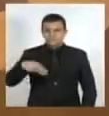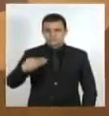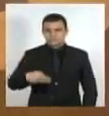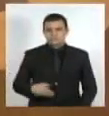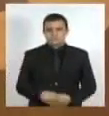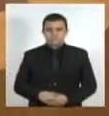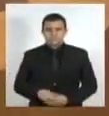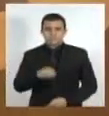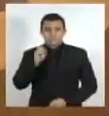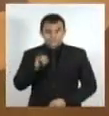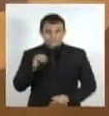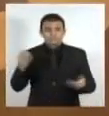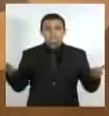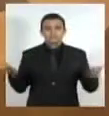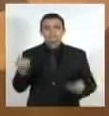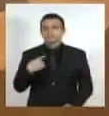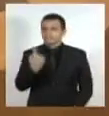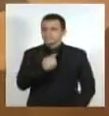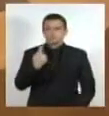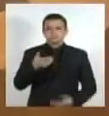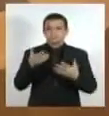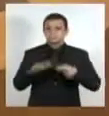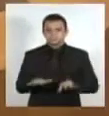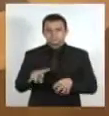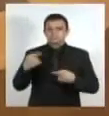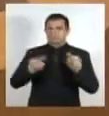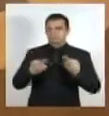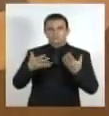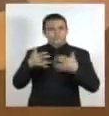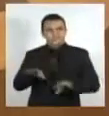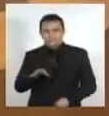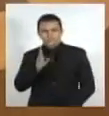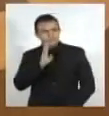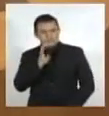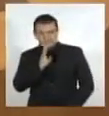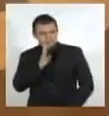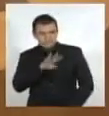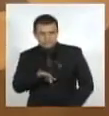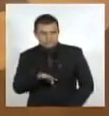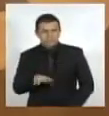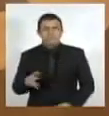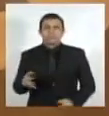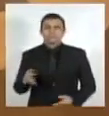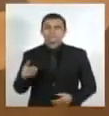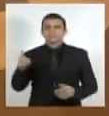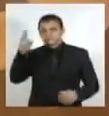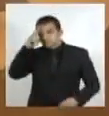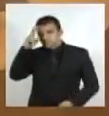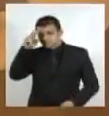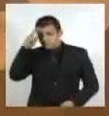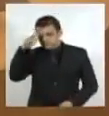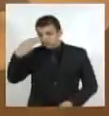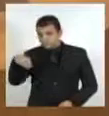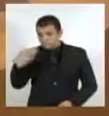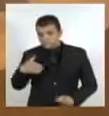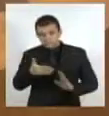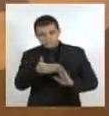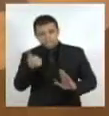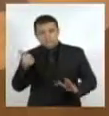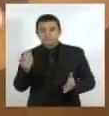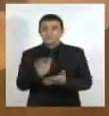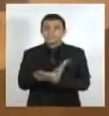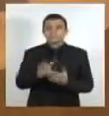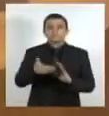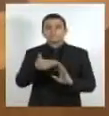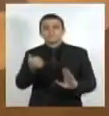Se nós nos negarmos a discutir, a conhecer e a tirar a história, uma parte da história que estava trancada,